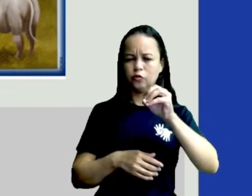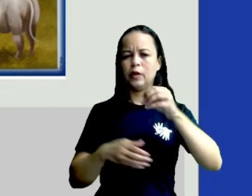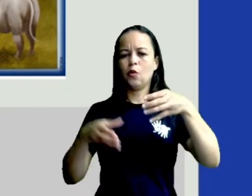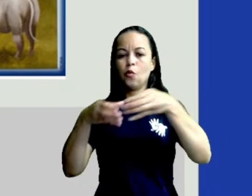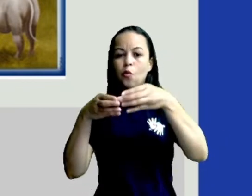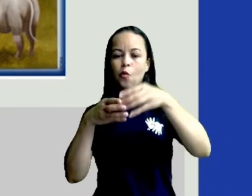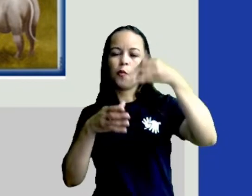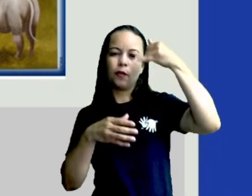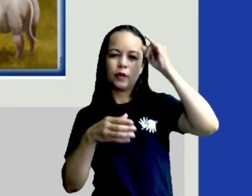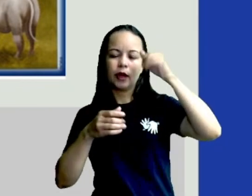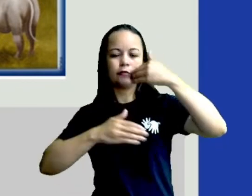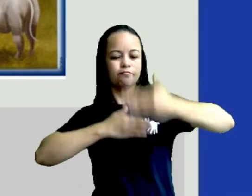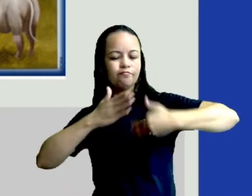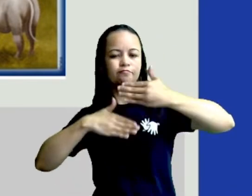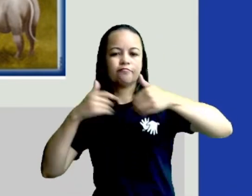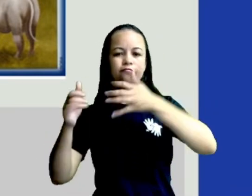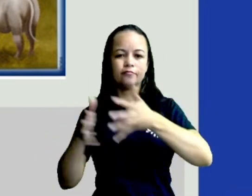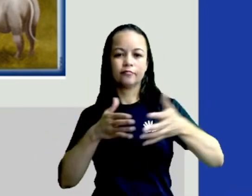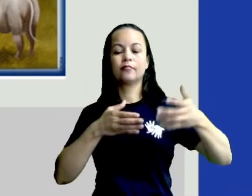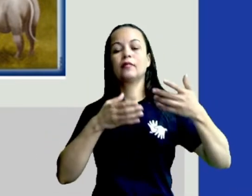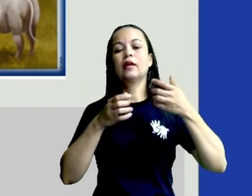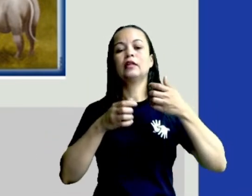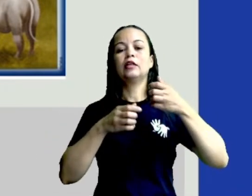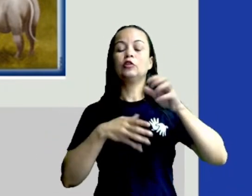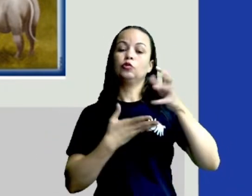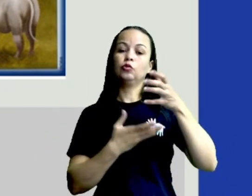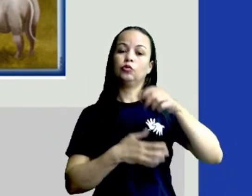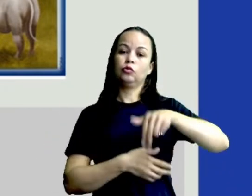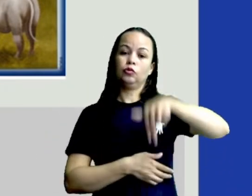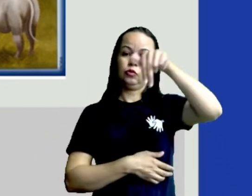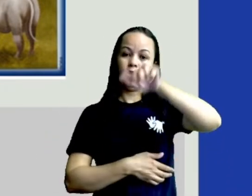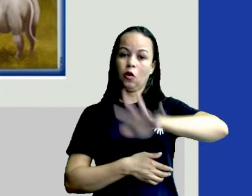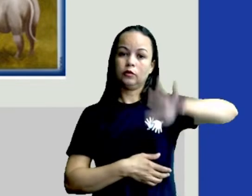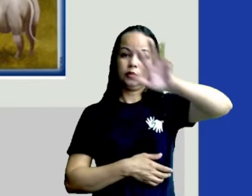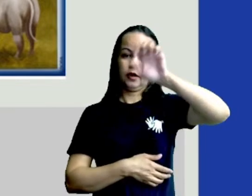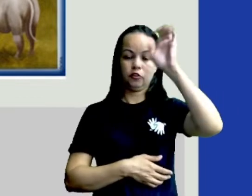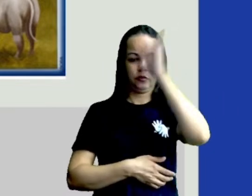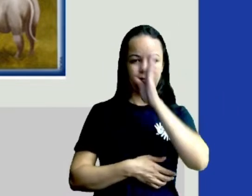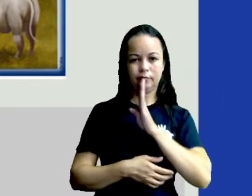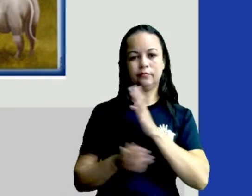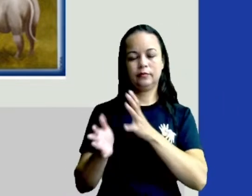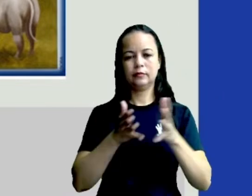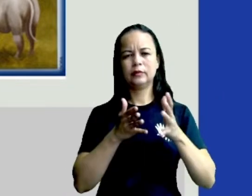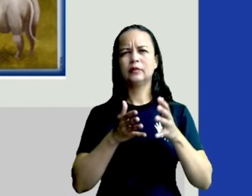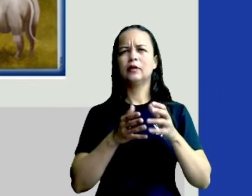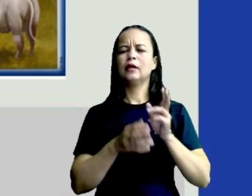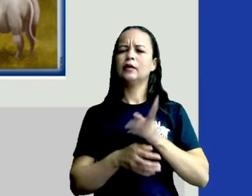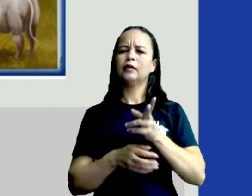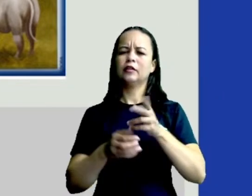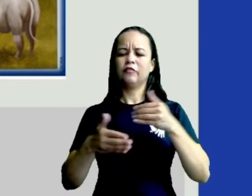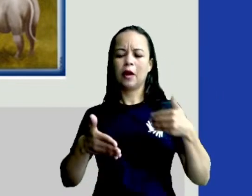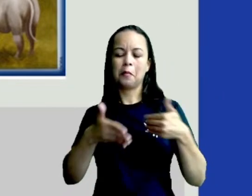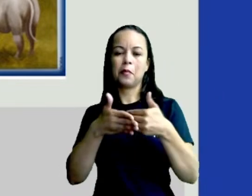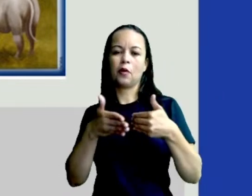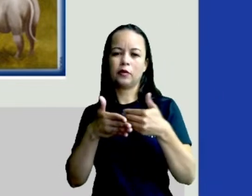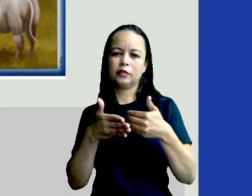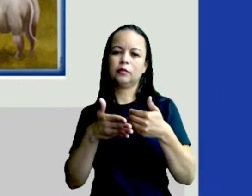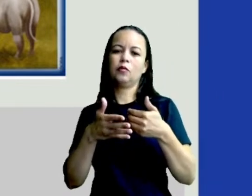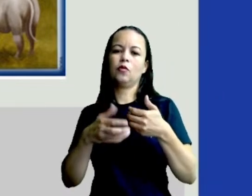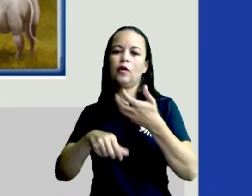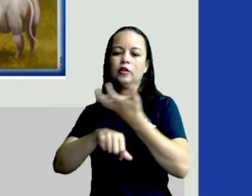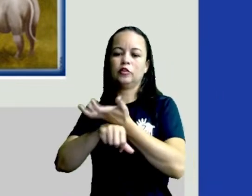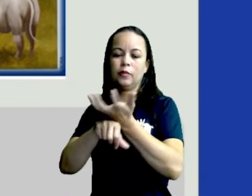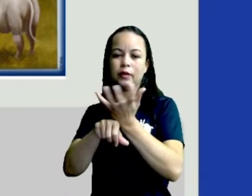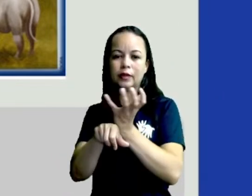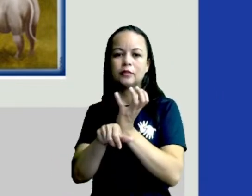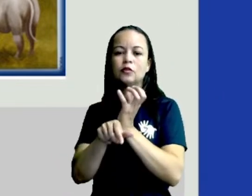se desenvolveram na atual região do Nordeste do Brasil, geralmente ficavam próximos às plantações